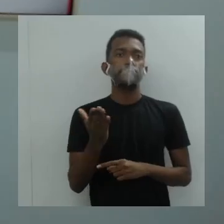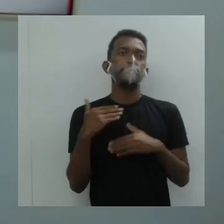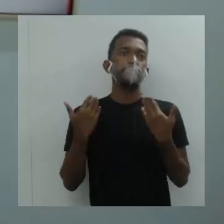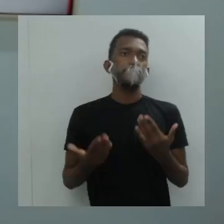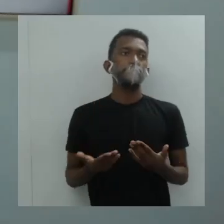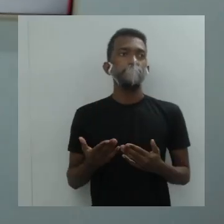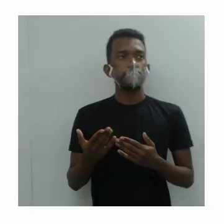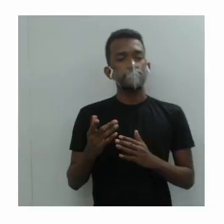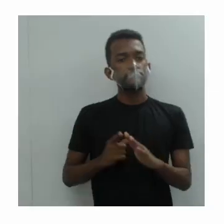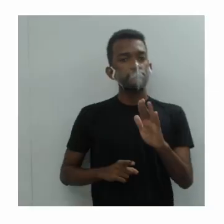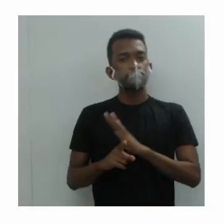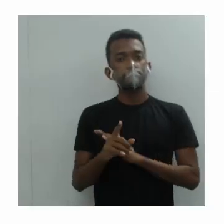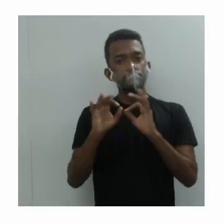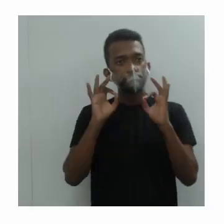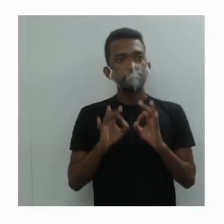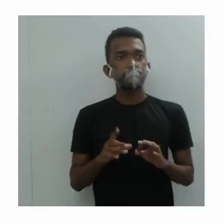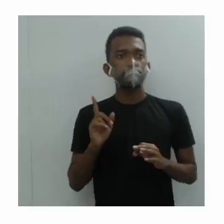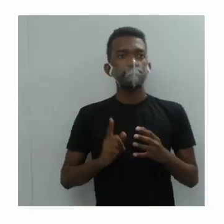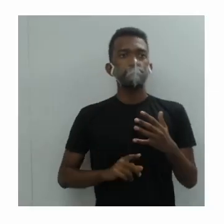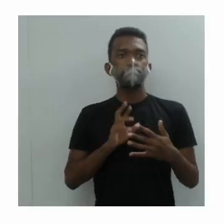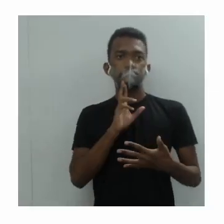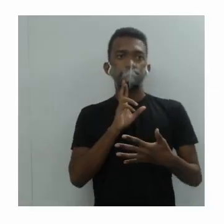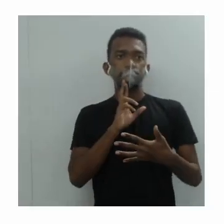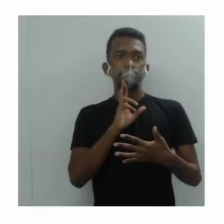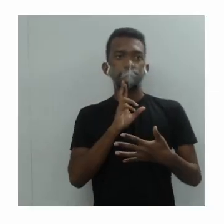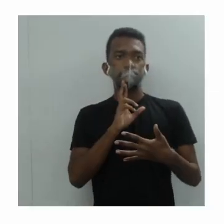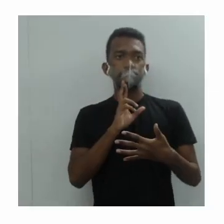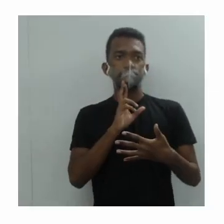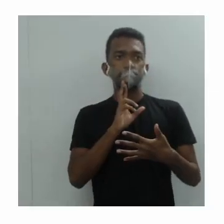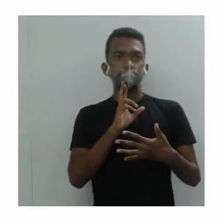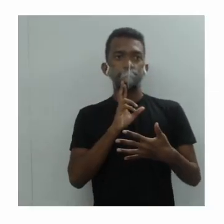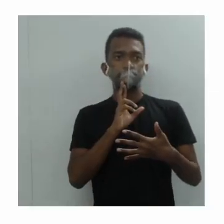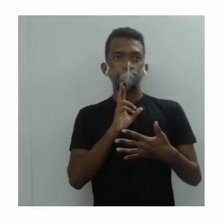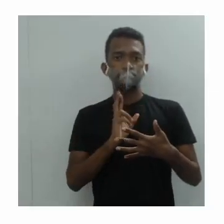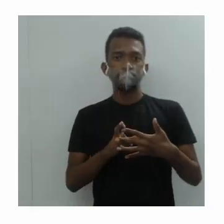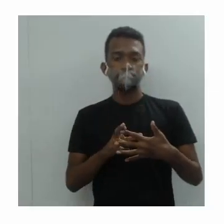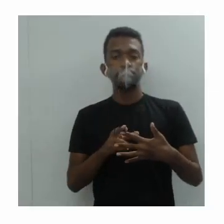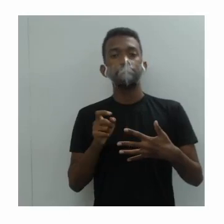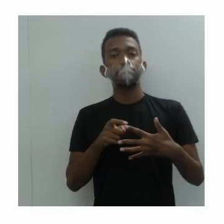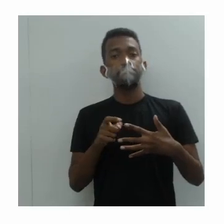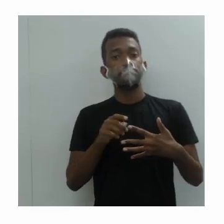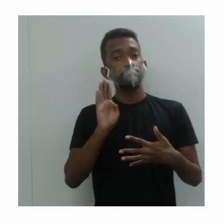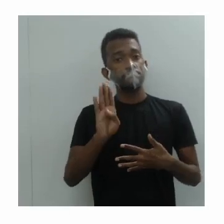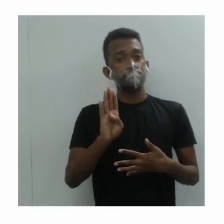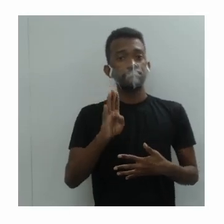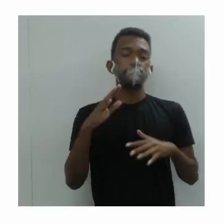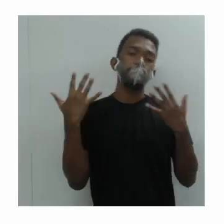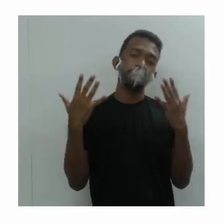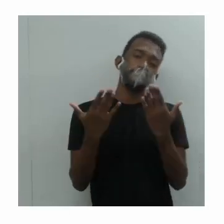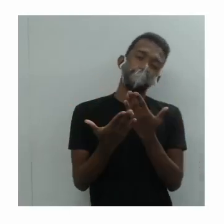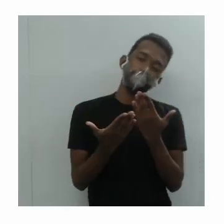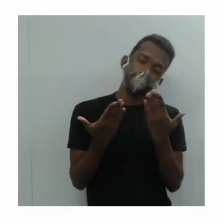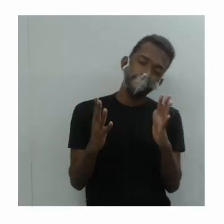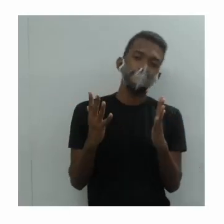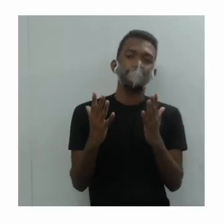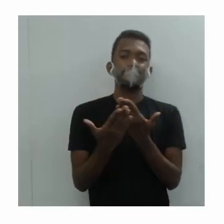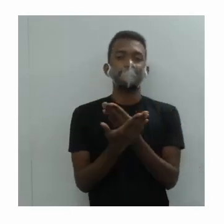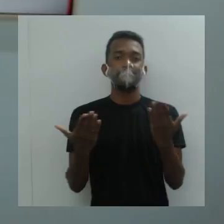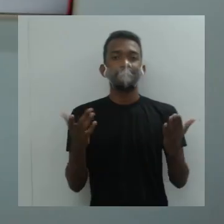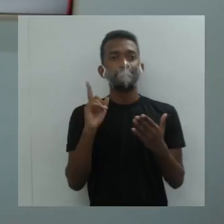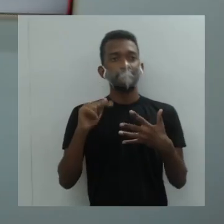a alternativa correta é a letra... Você que colocou letra B, parabéns. É